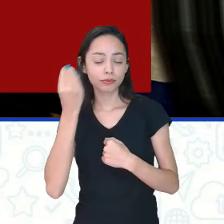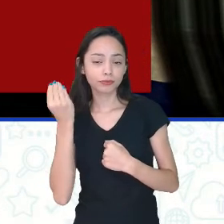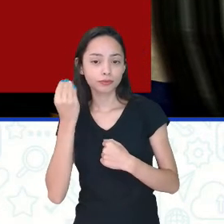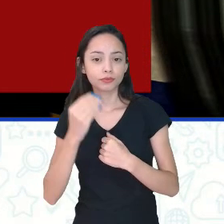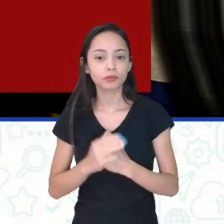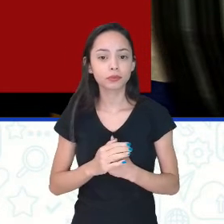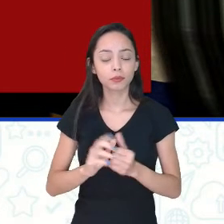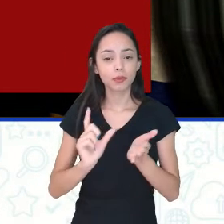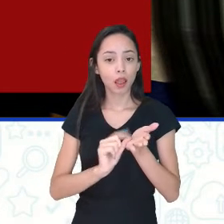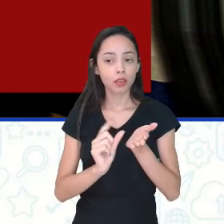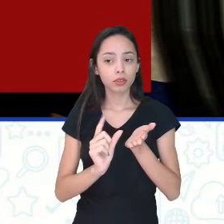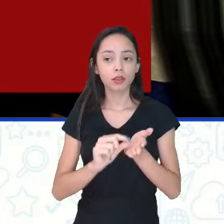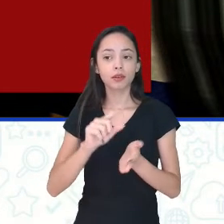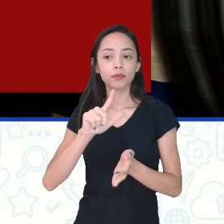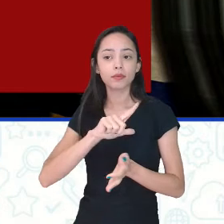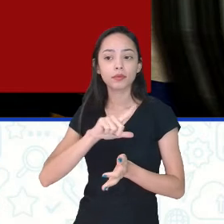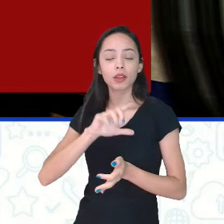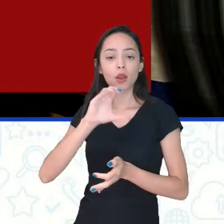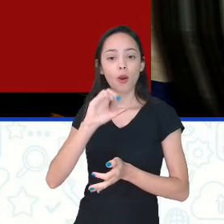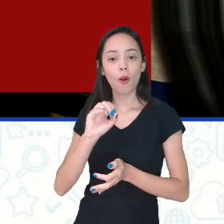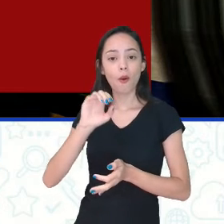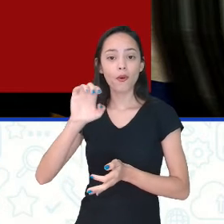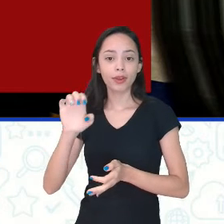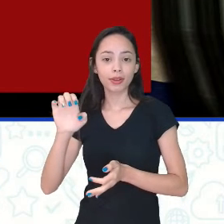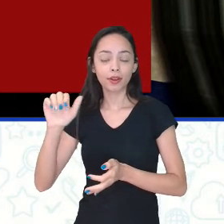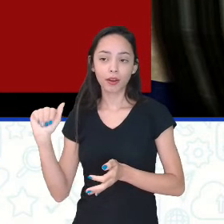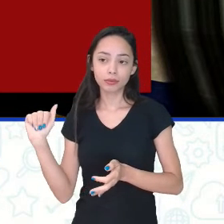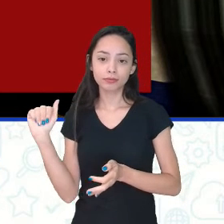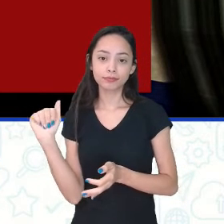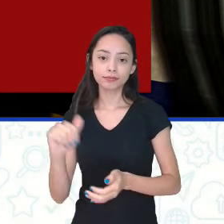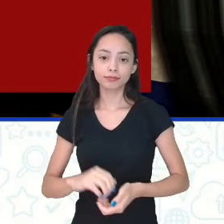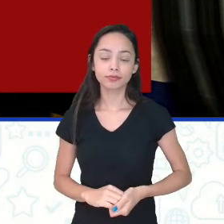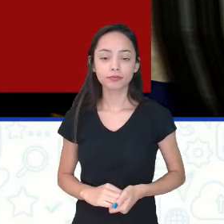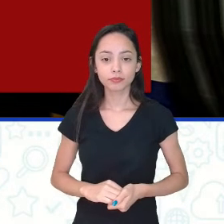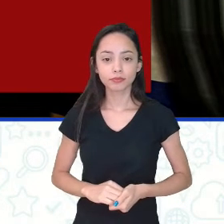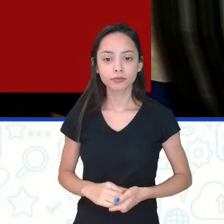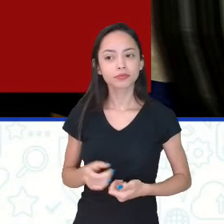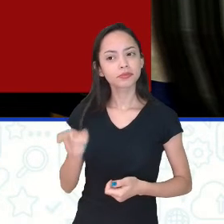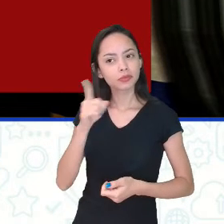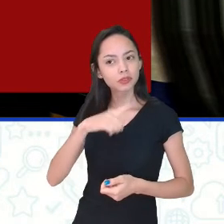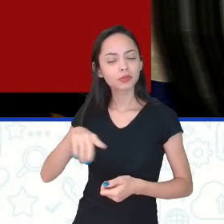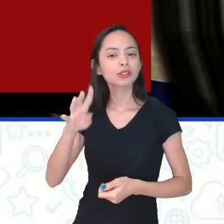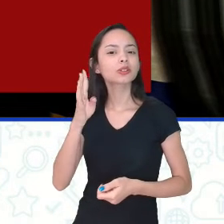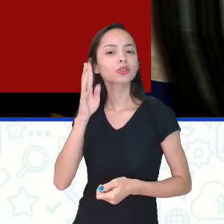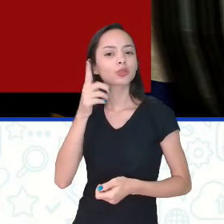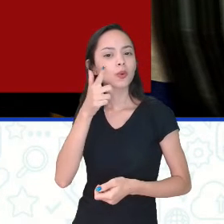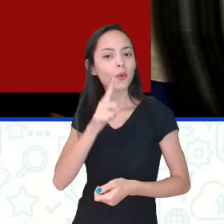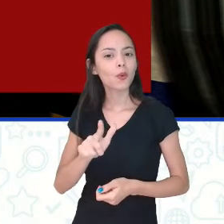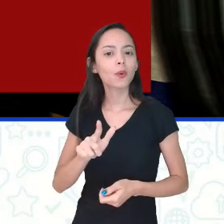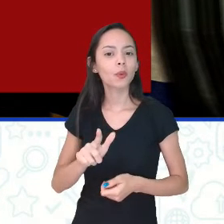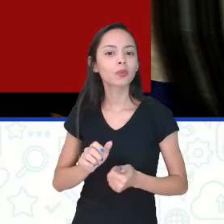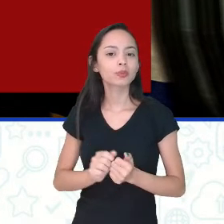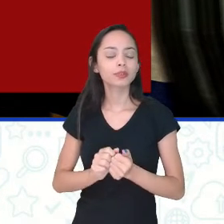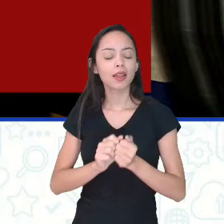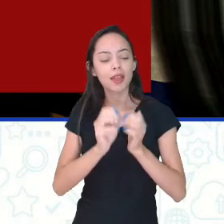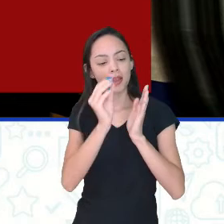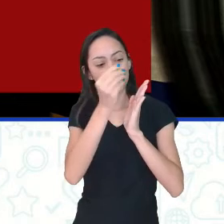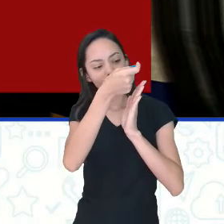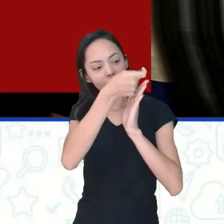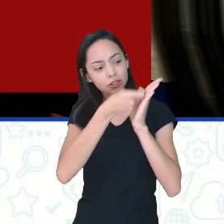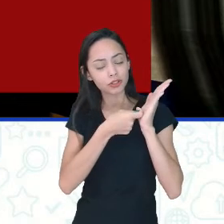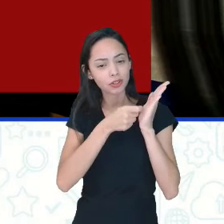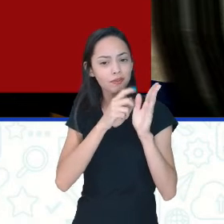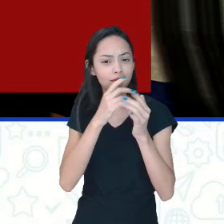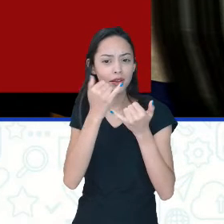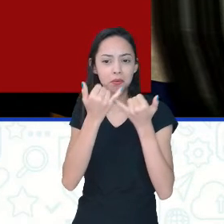artigo eu tenho o e a. Olha só, tá vendo? Isso aqui, ó, vocês com certeza escreveriam algo parecido e